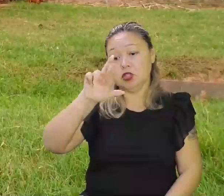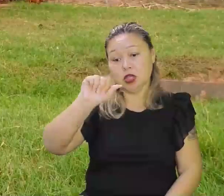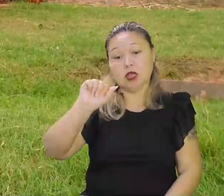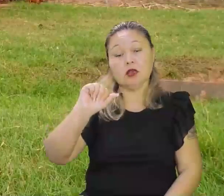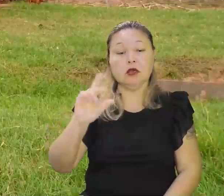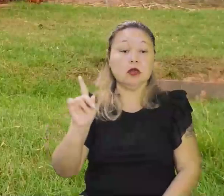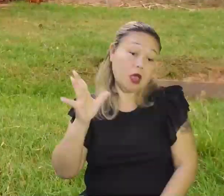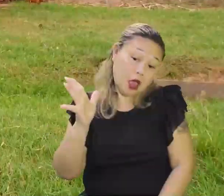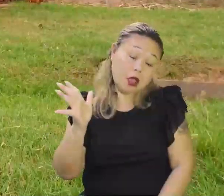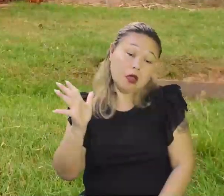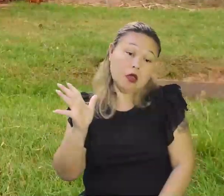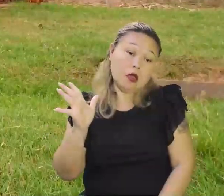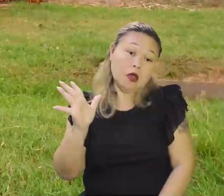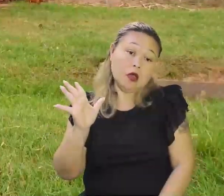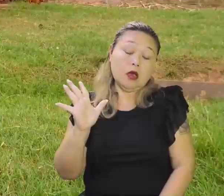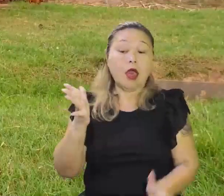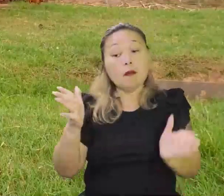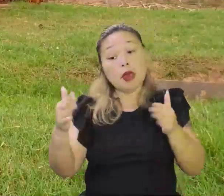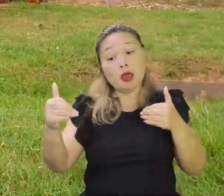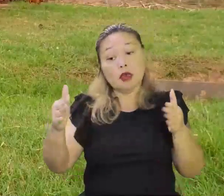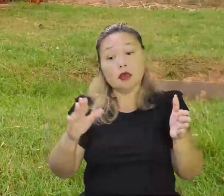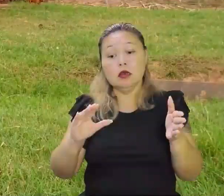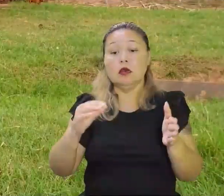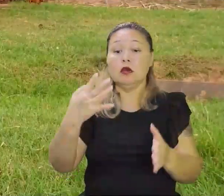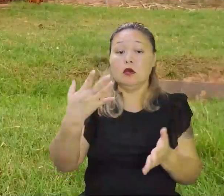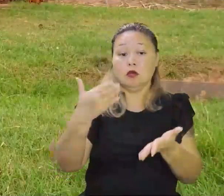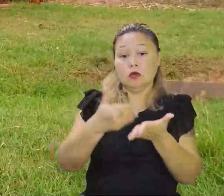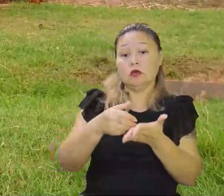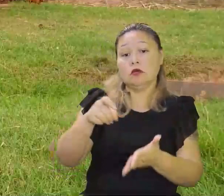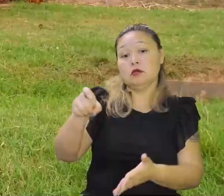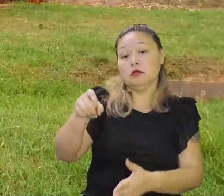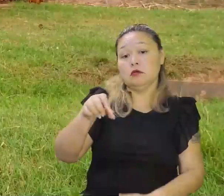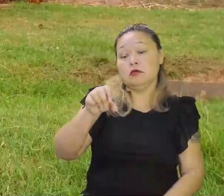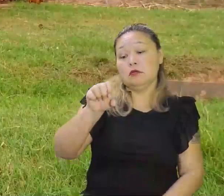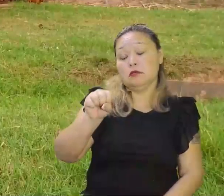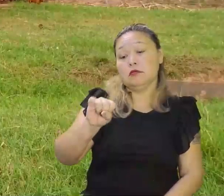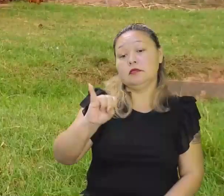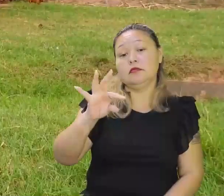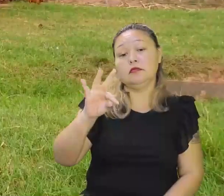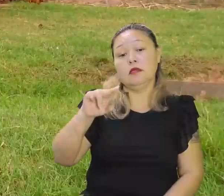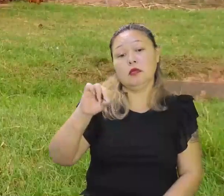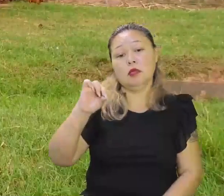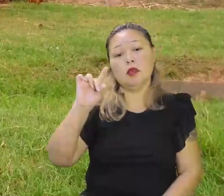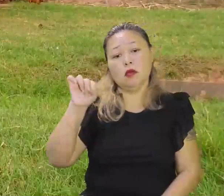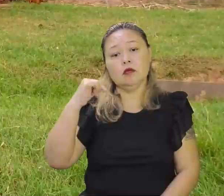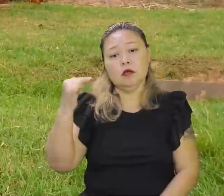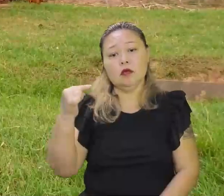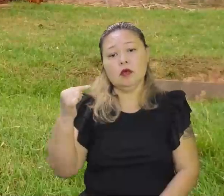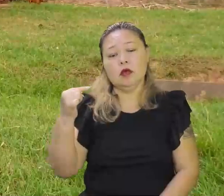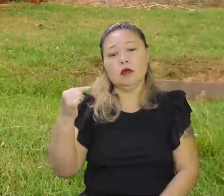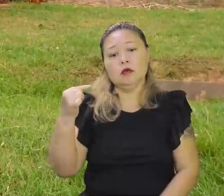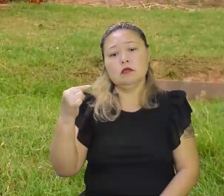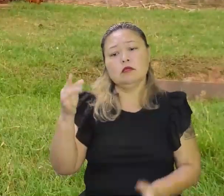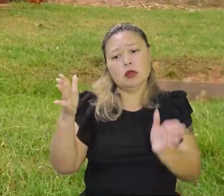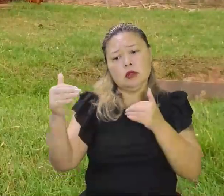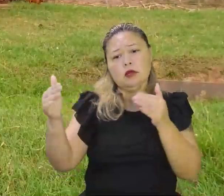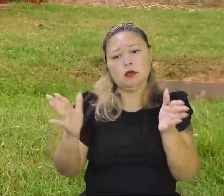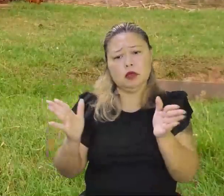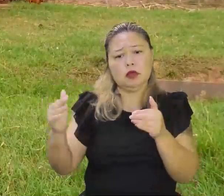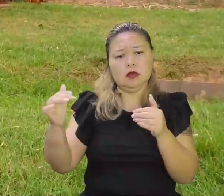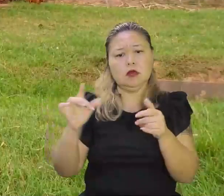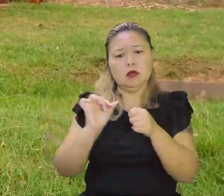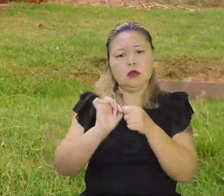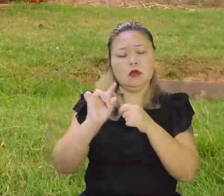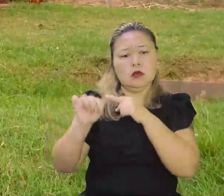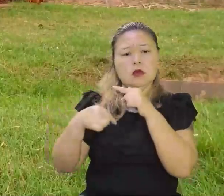né? Agora a média, né? De 4 a 15, sítio. Não, mas ali acho que é para pequeno, né? Não sei. E